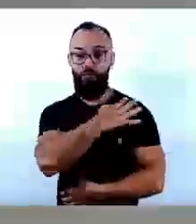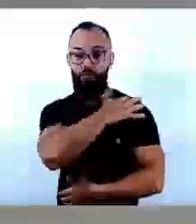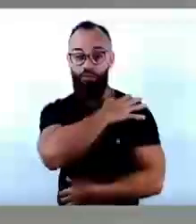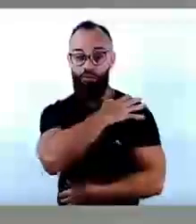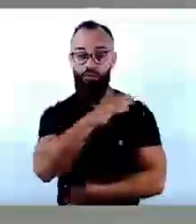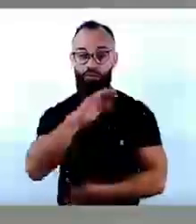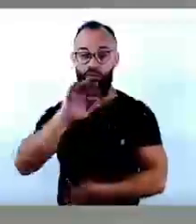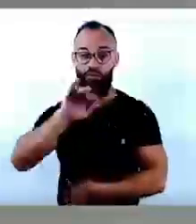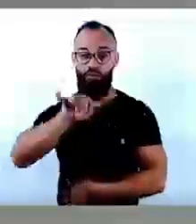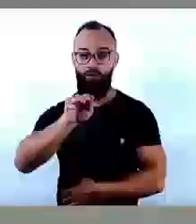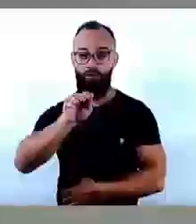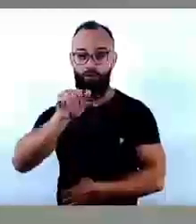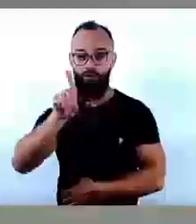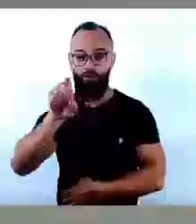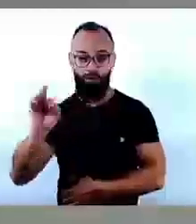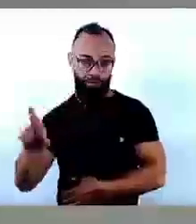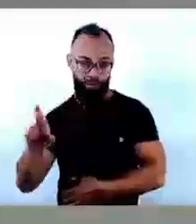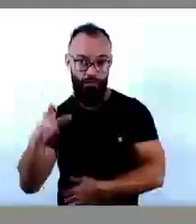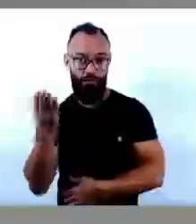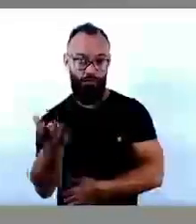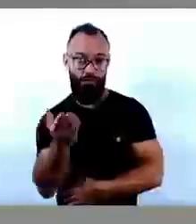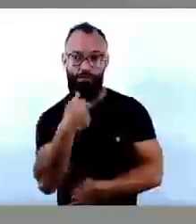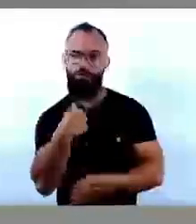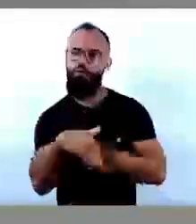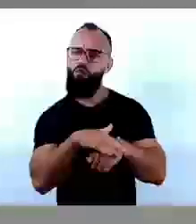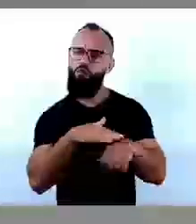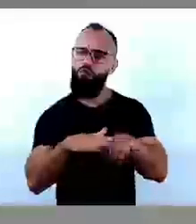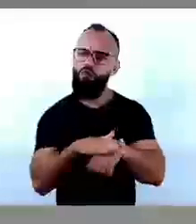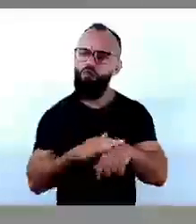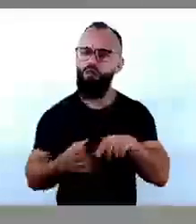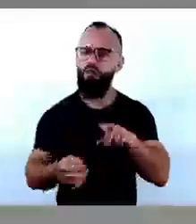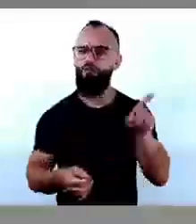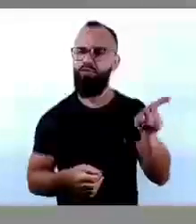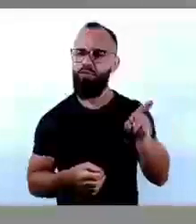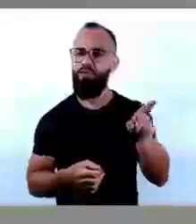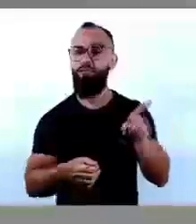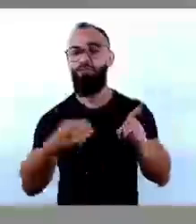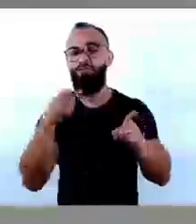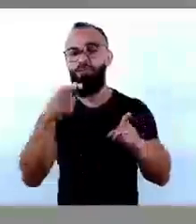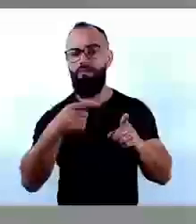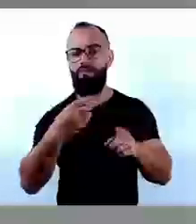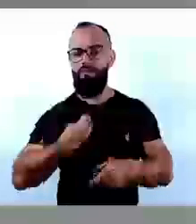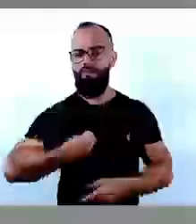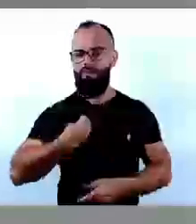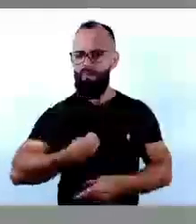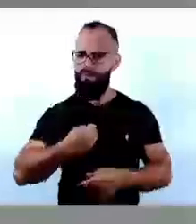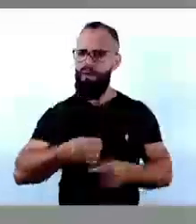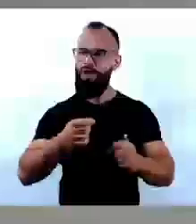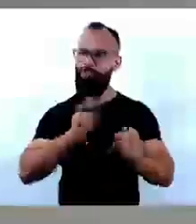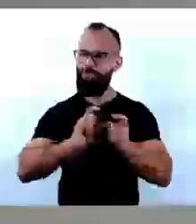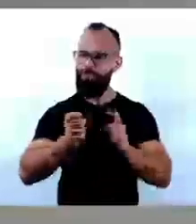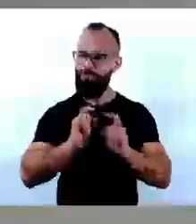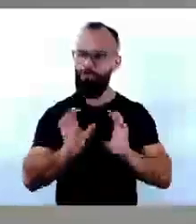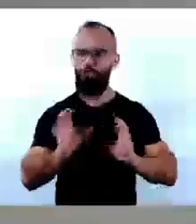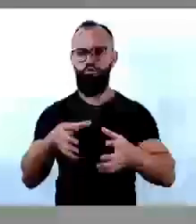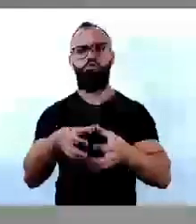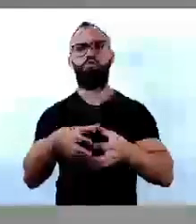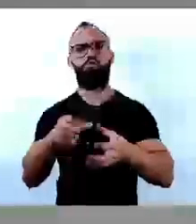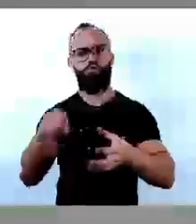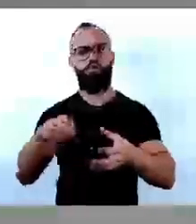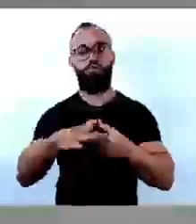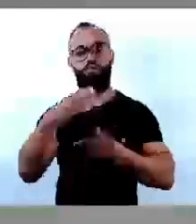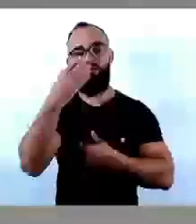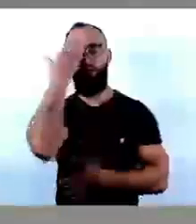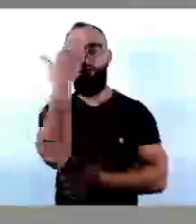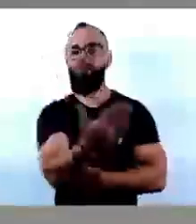após né a gente ter conversado com ele ele se disponibilizou de participar também da reunião com toda sua equipe então foi aqui o meu agradecimento